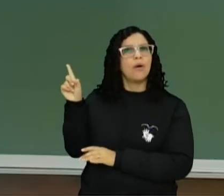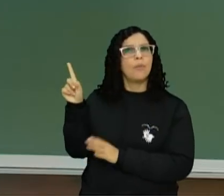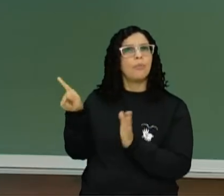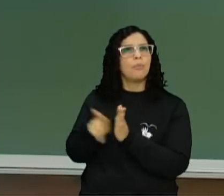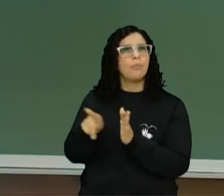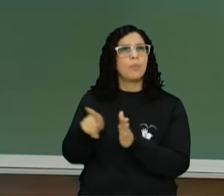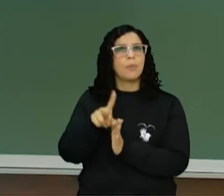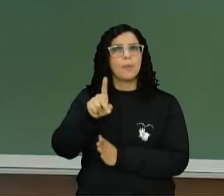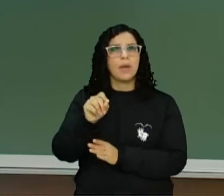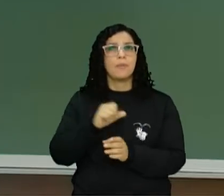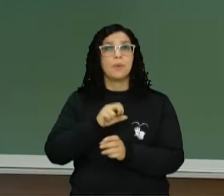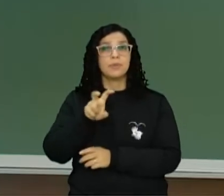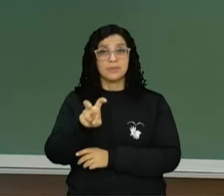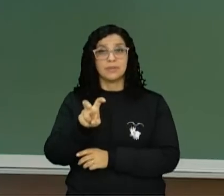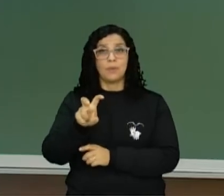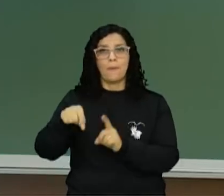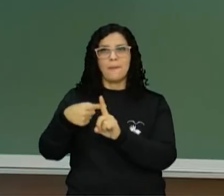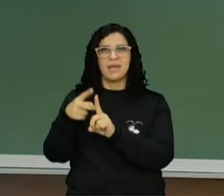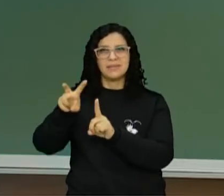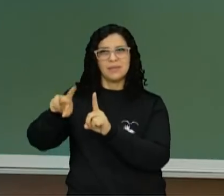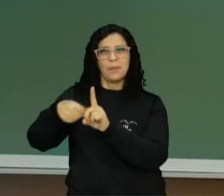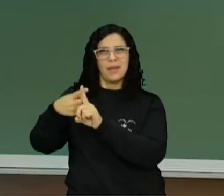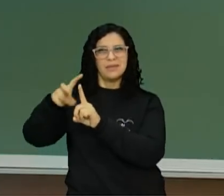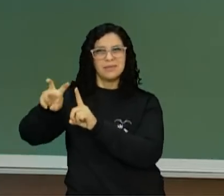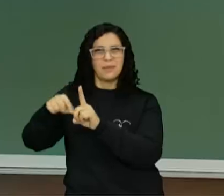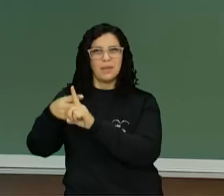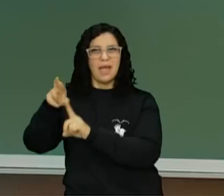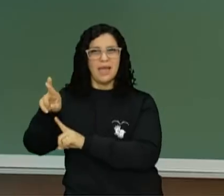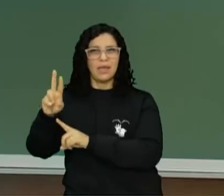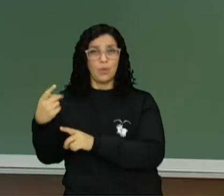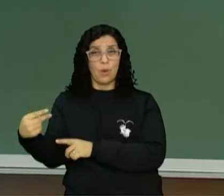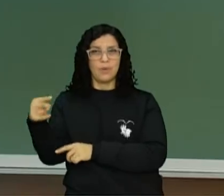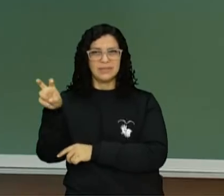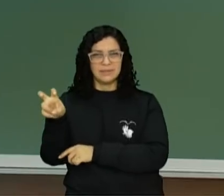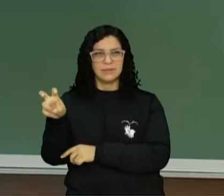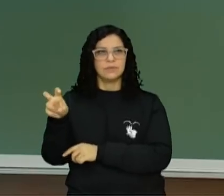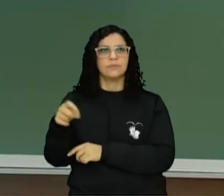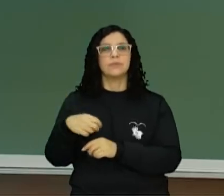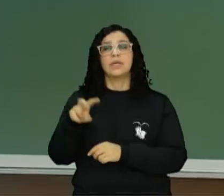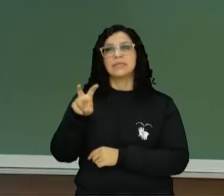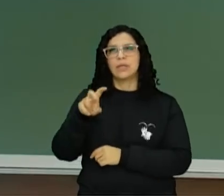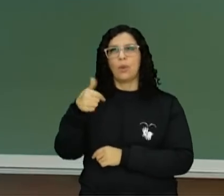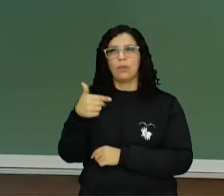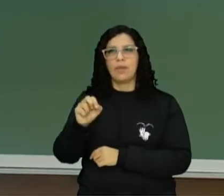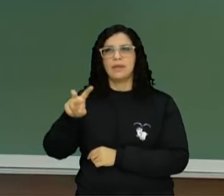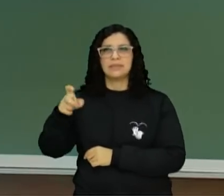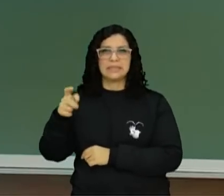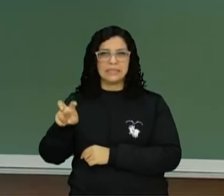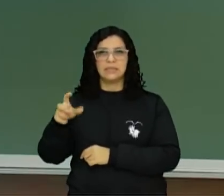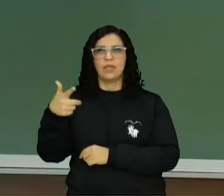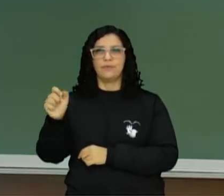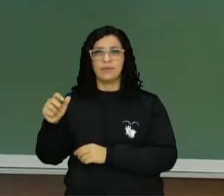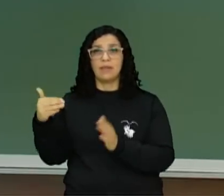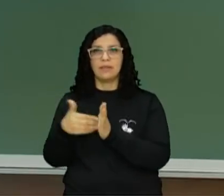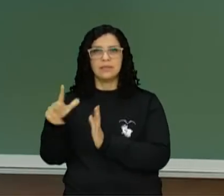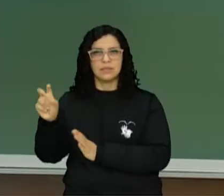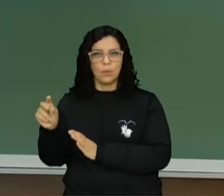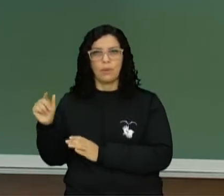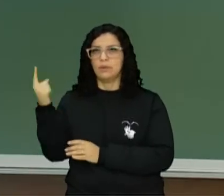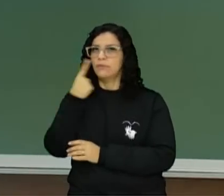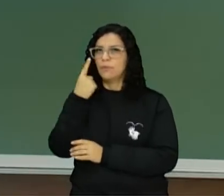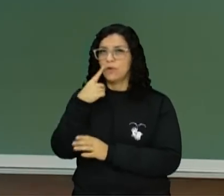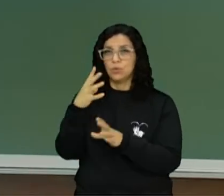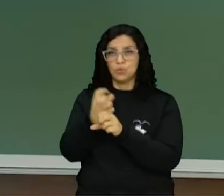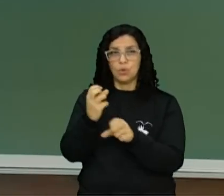para uma PA que tem uma razão 5, uma PA diferente. Então, ó, 5, 10, 15, 20, até chegar nos 50.